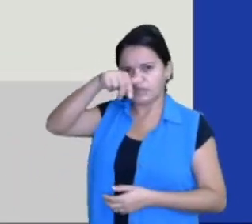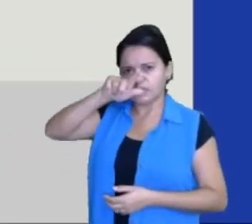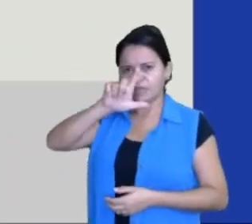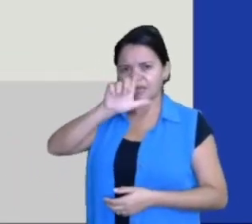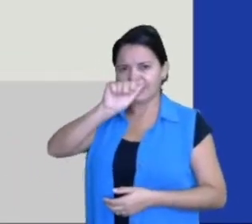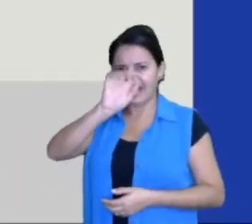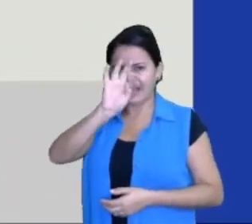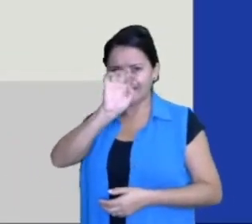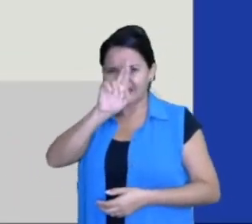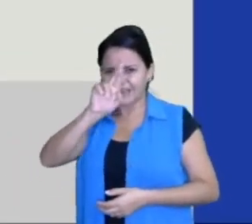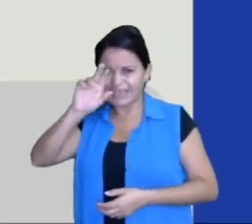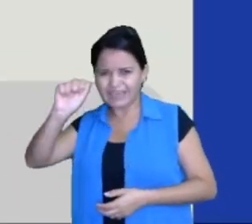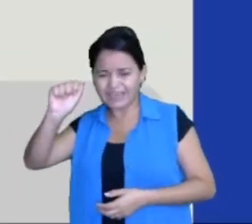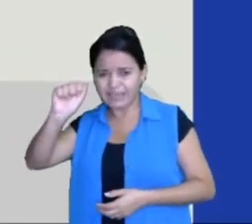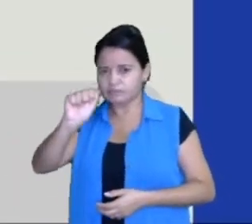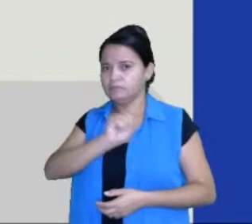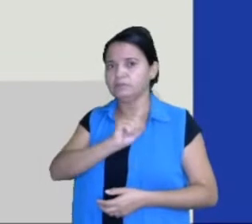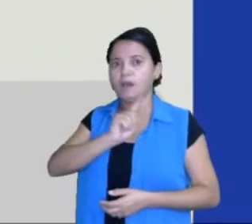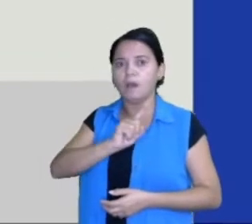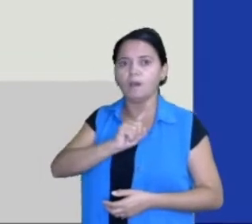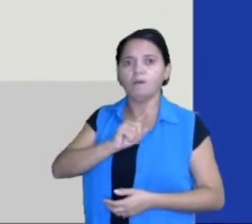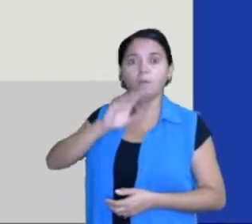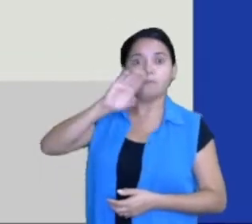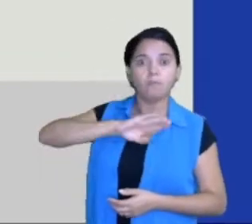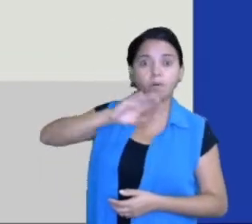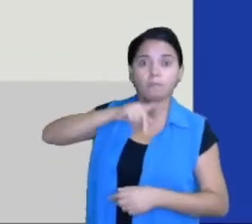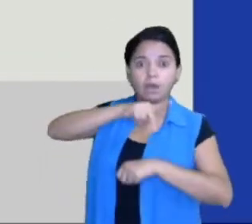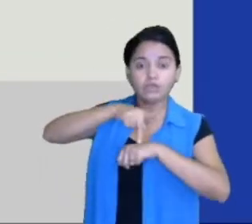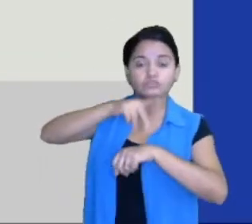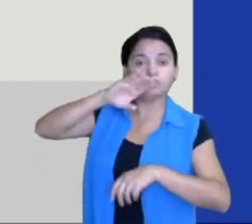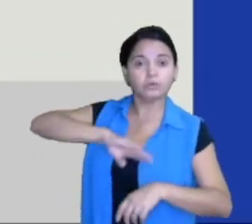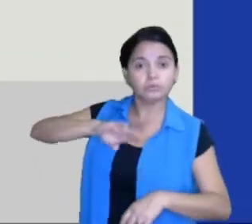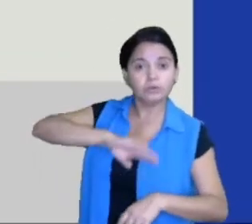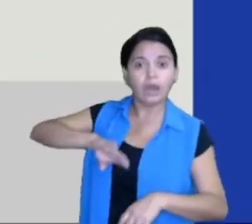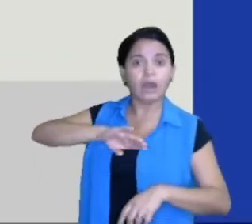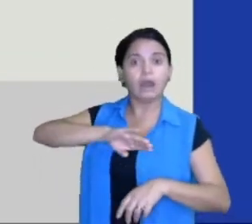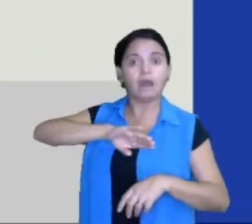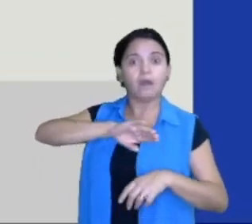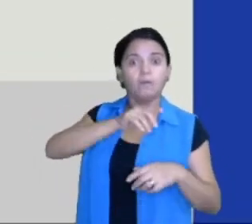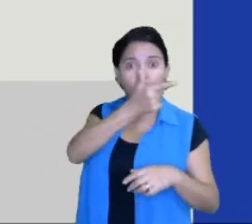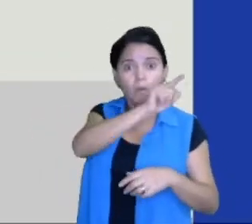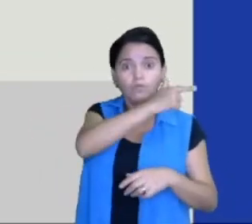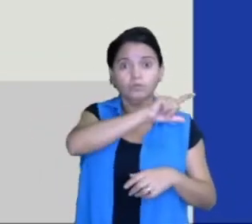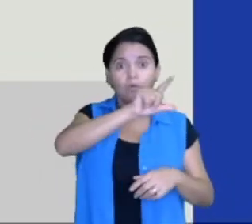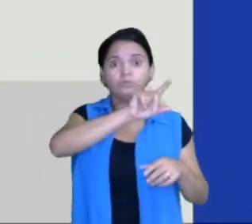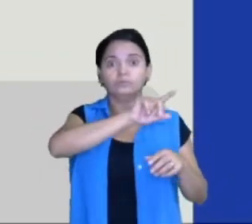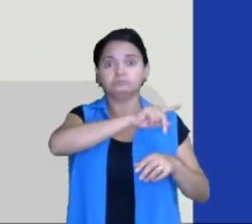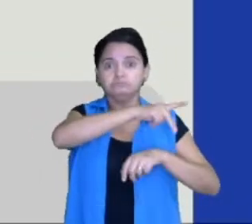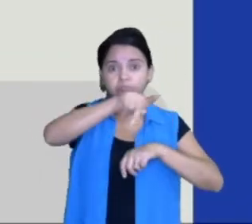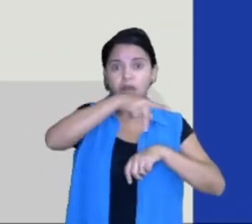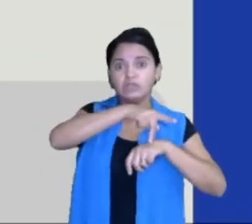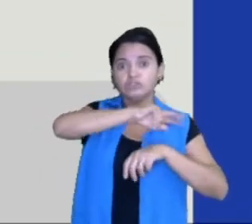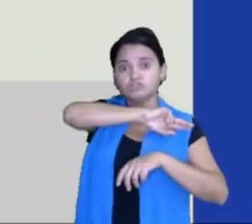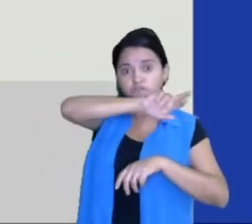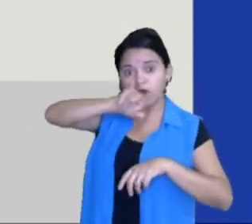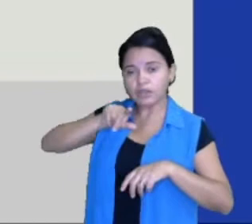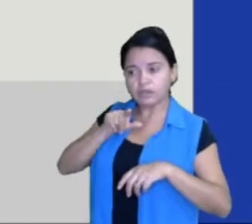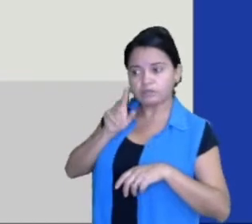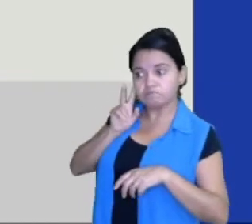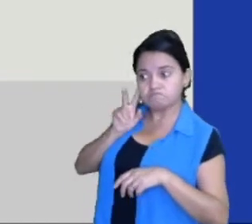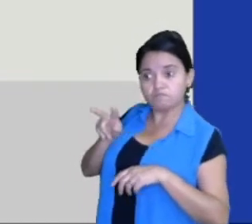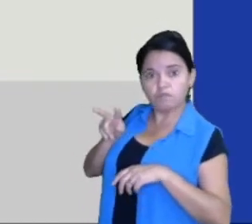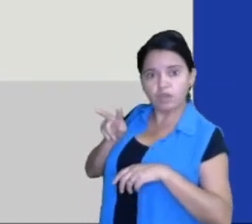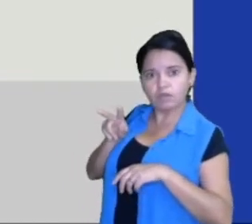começarem a colonização pelo litoral. Nos Estados Unidos não foi diferente. Por que, professor